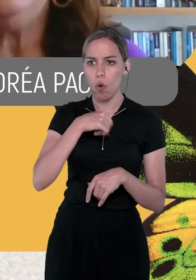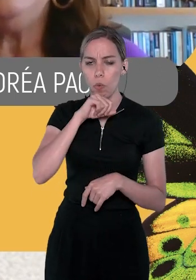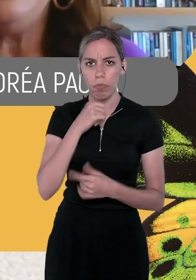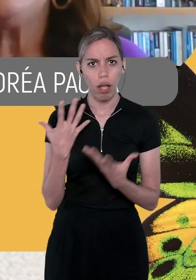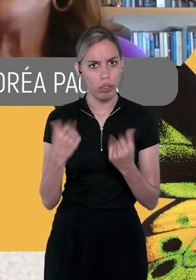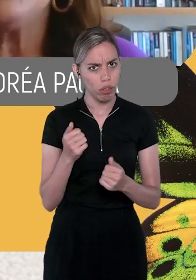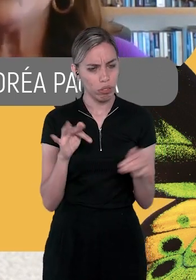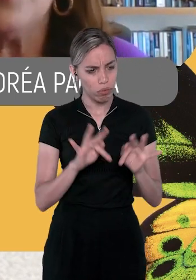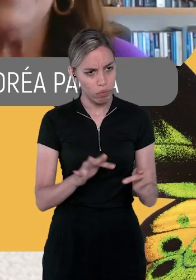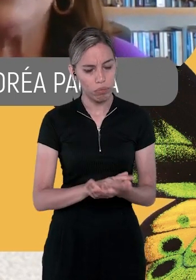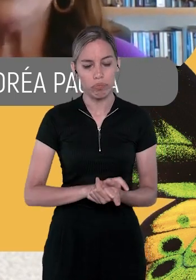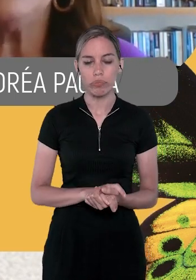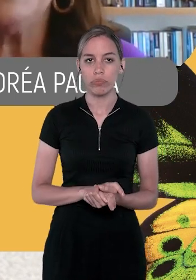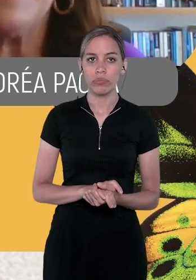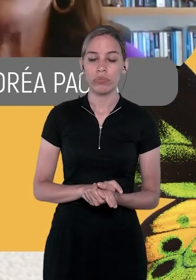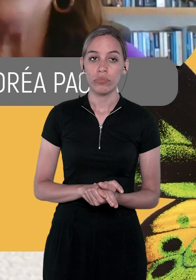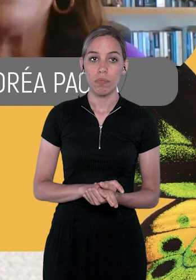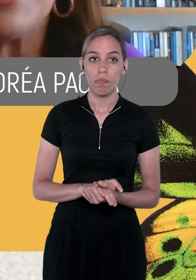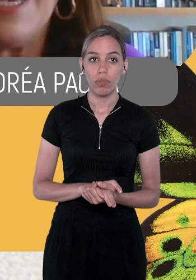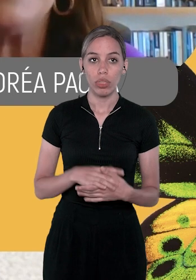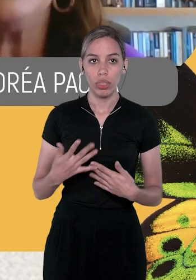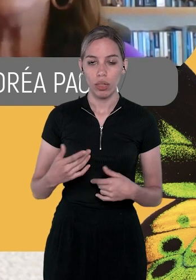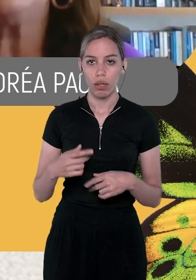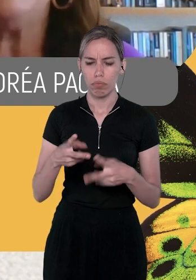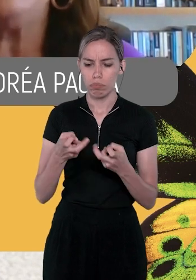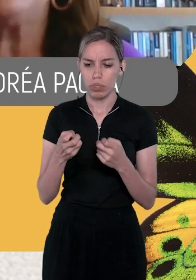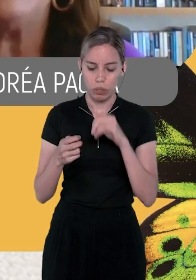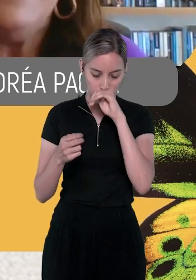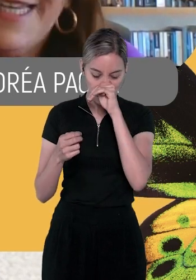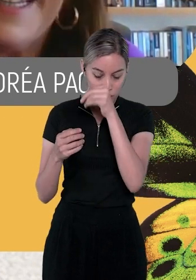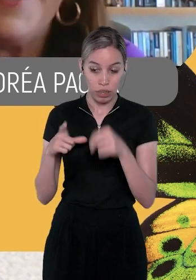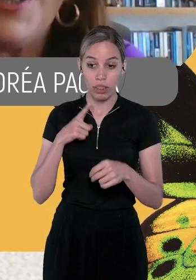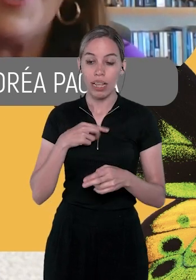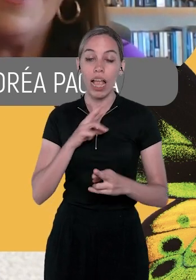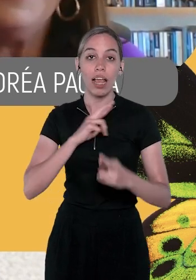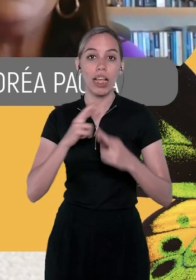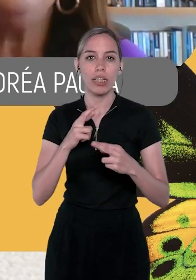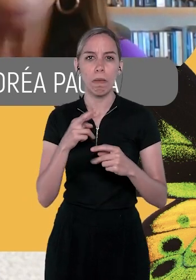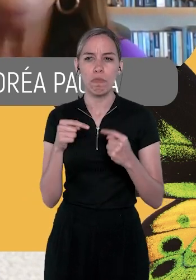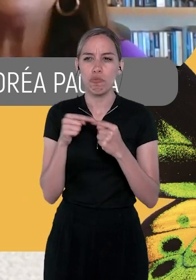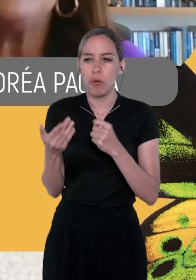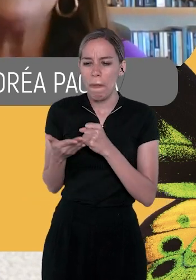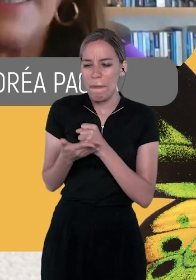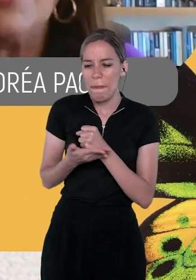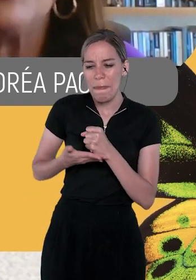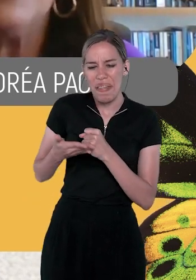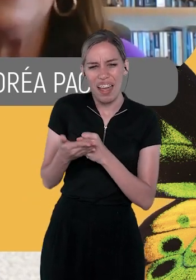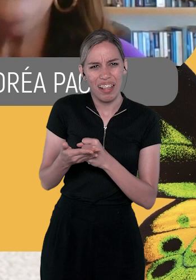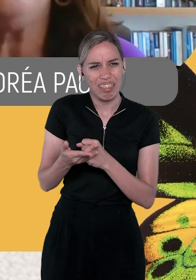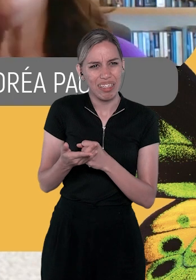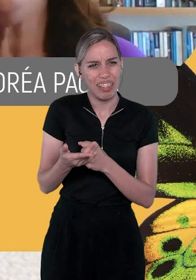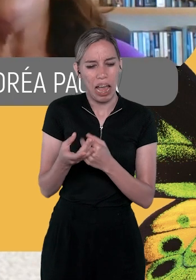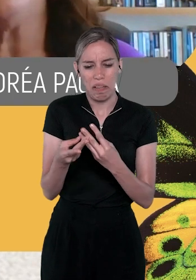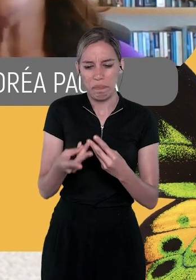e as relações ficaram mais rasas, mais líquidas e mais físicas